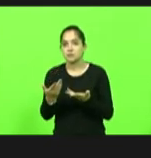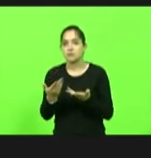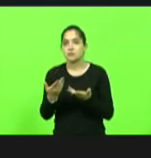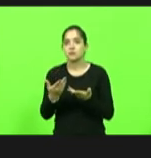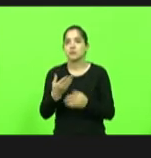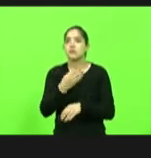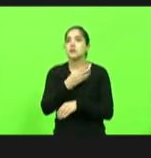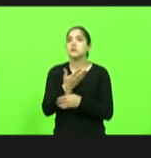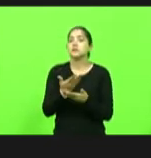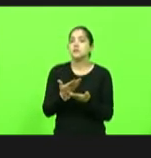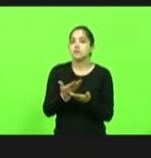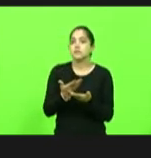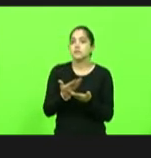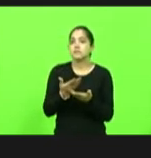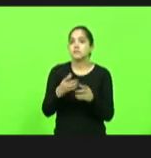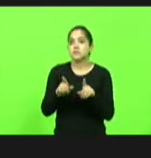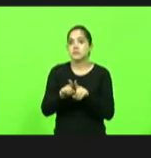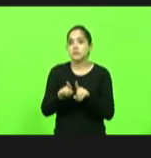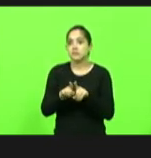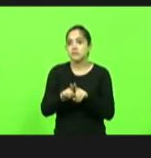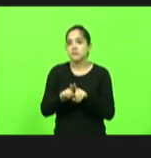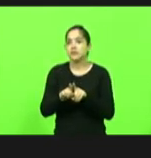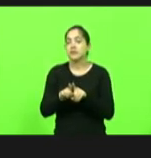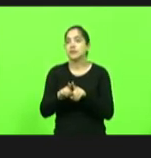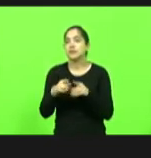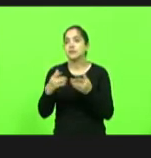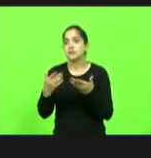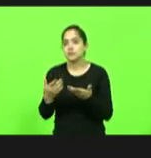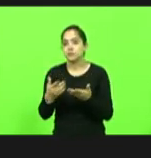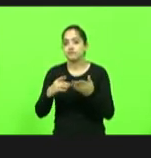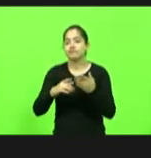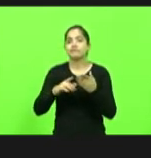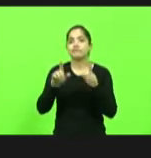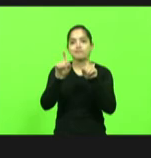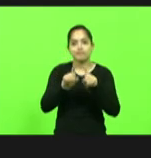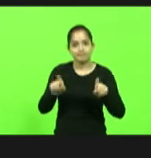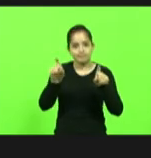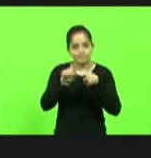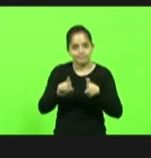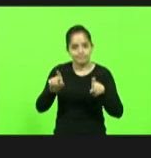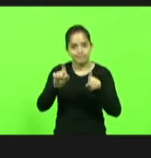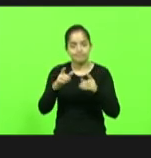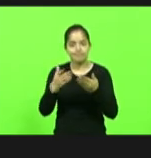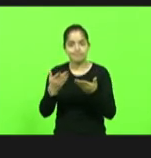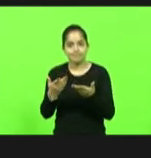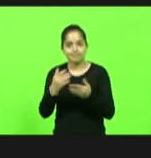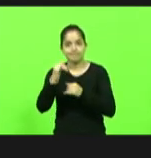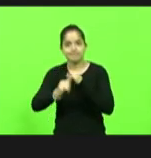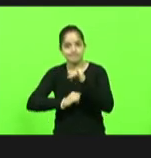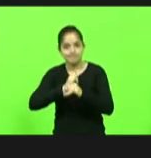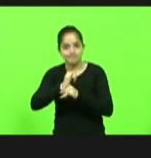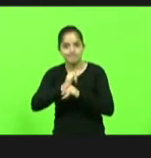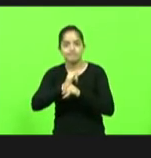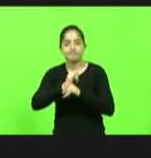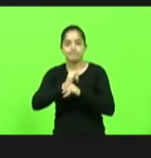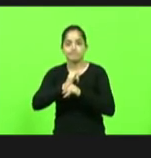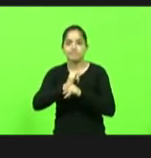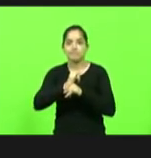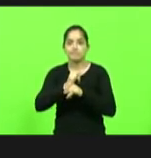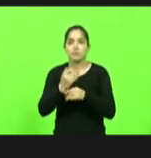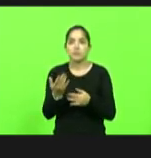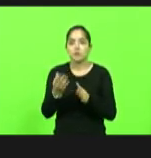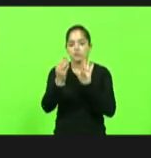da questão da internet, e por isso que nós colocamos isso